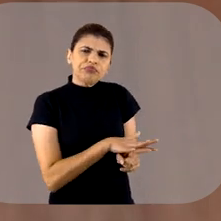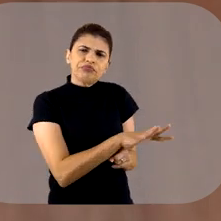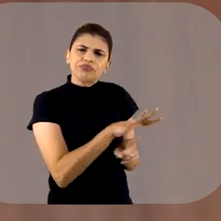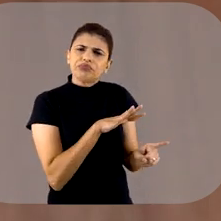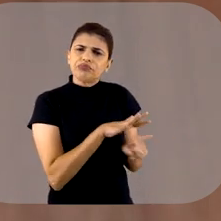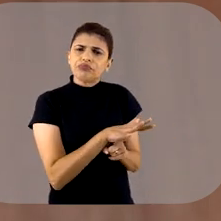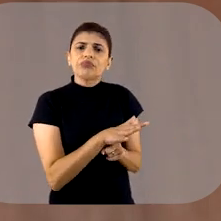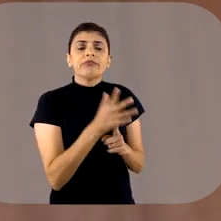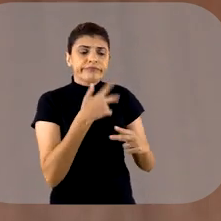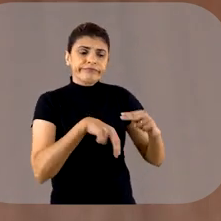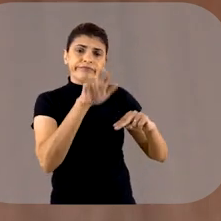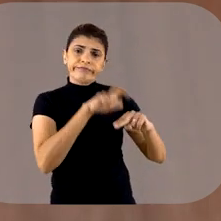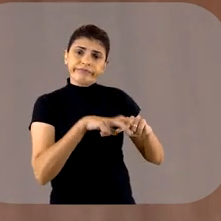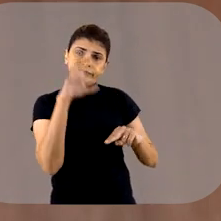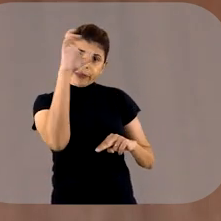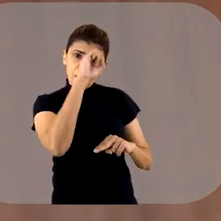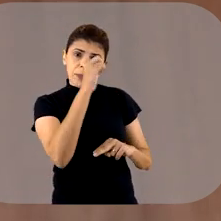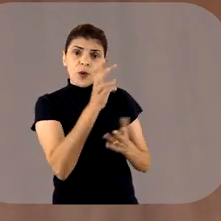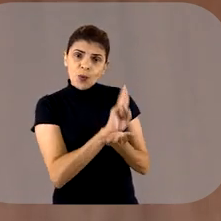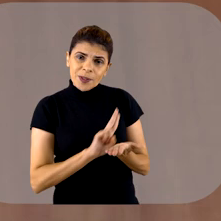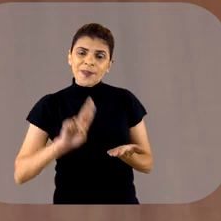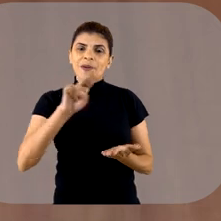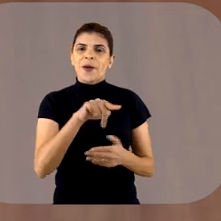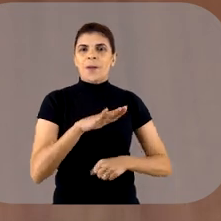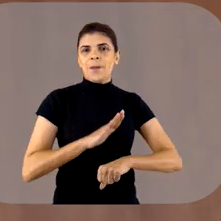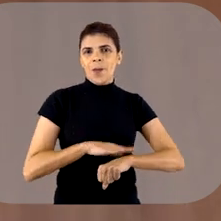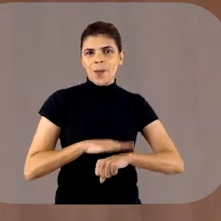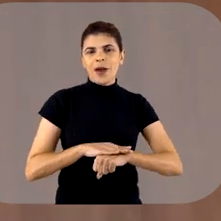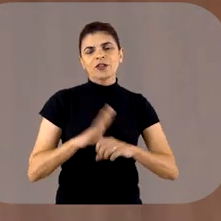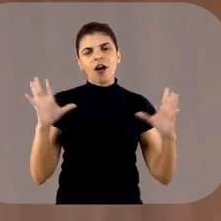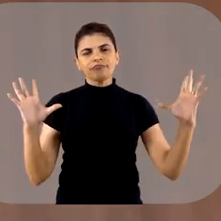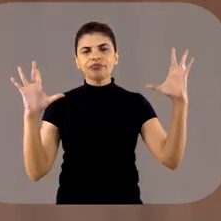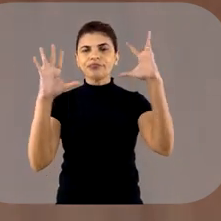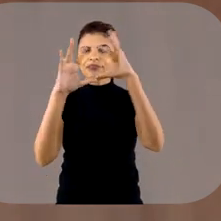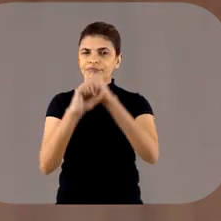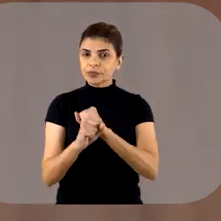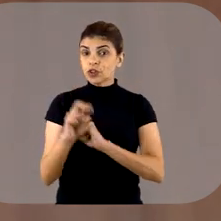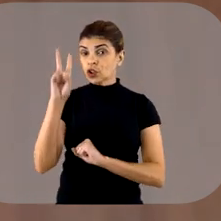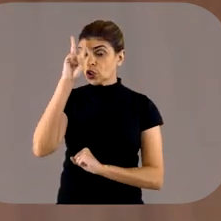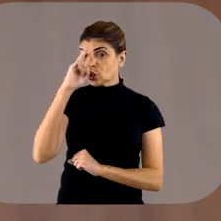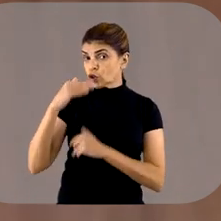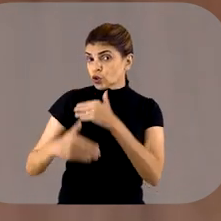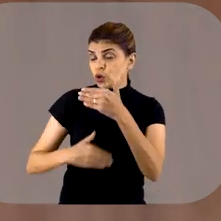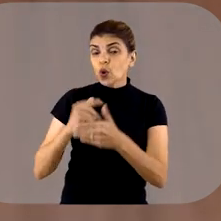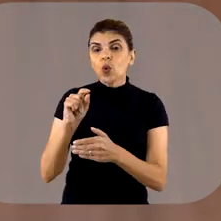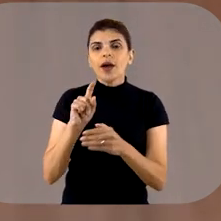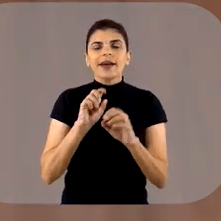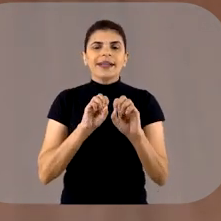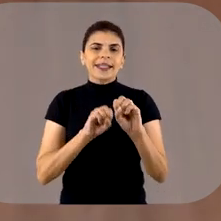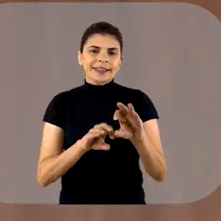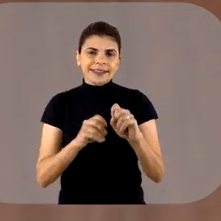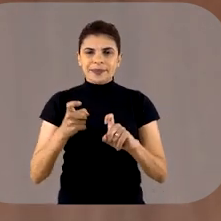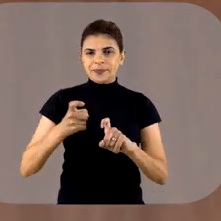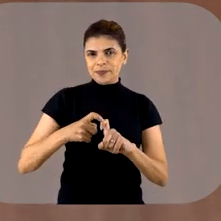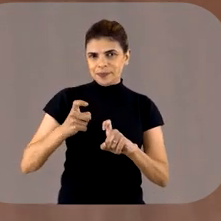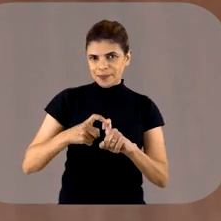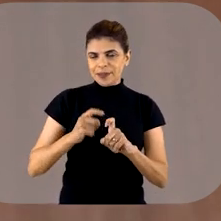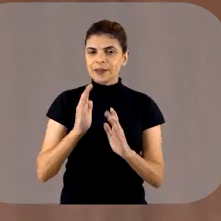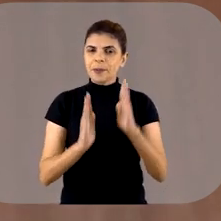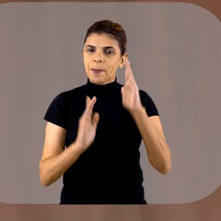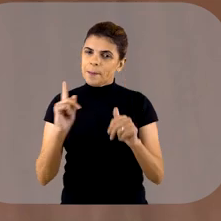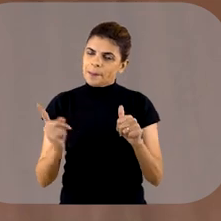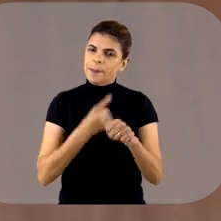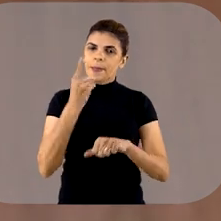eh nos Bancos universitários nesse momento Então esse é é é é é um pouco para dar um desenho do que é a a